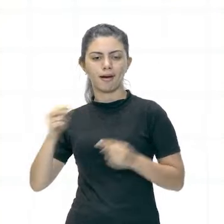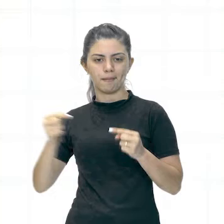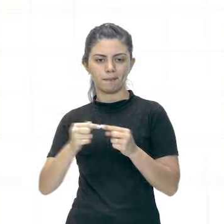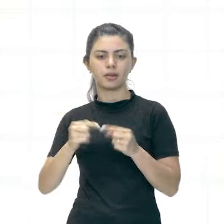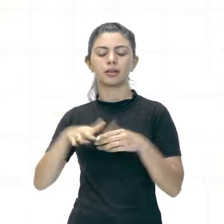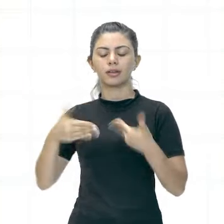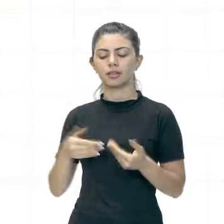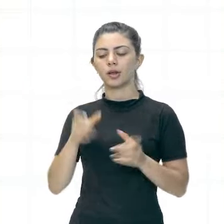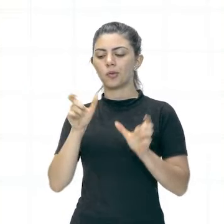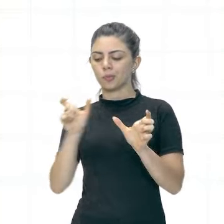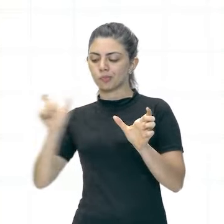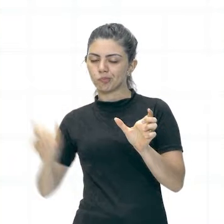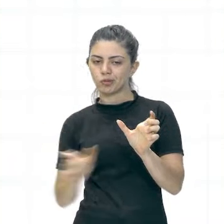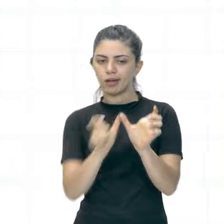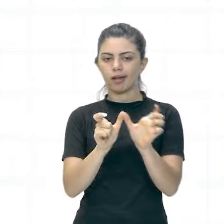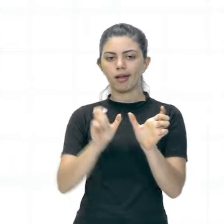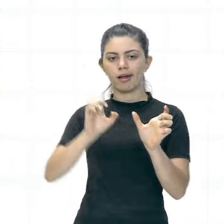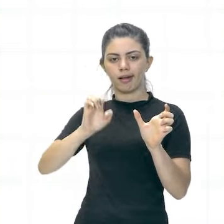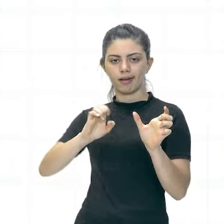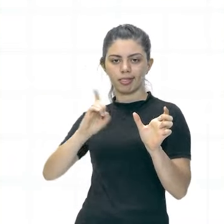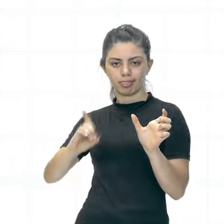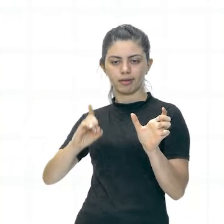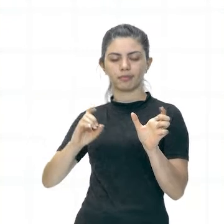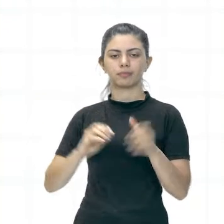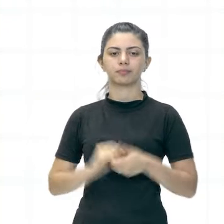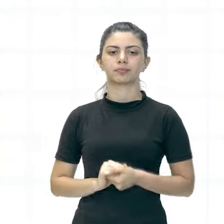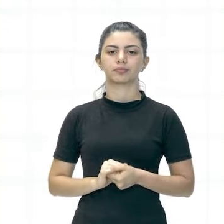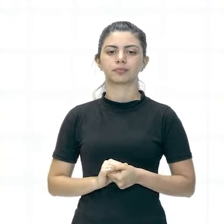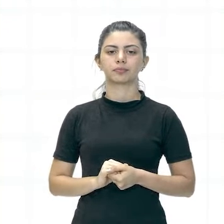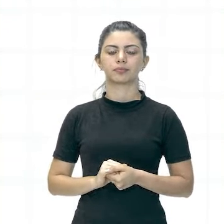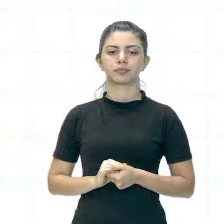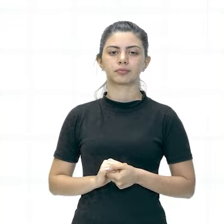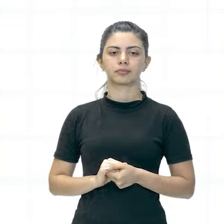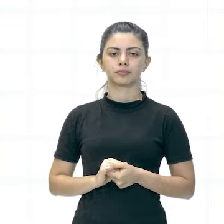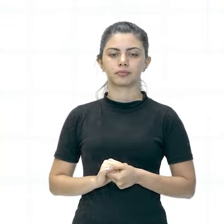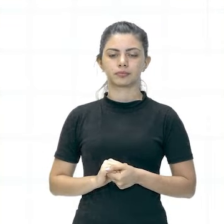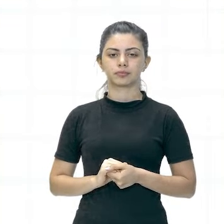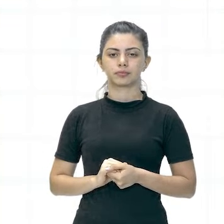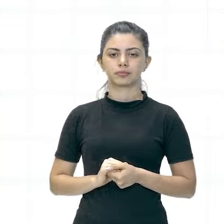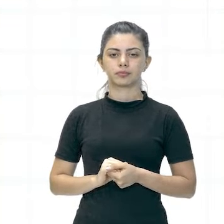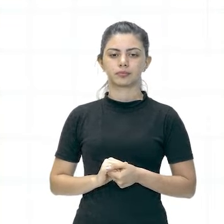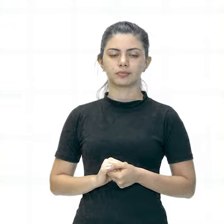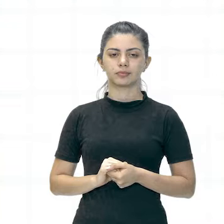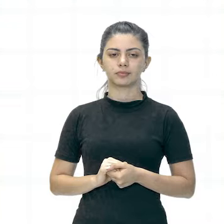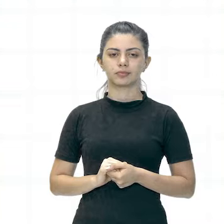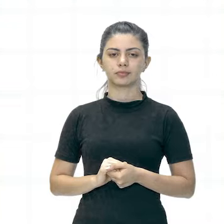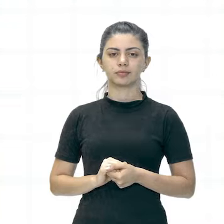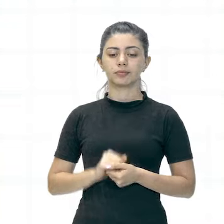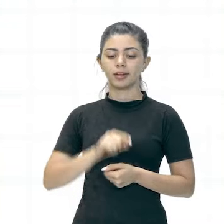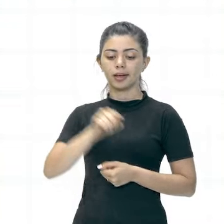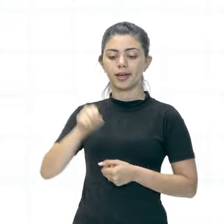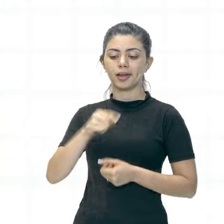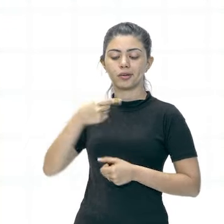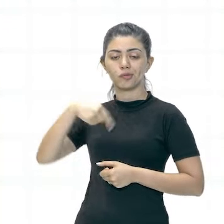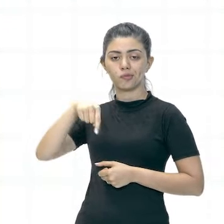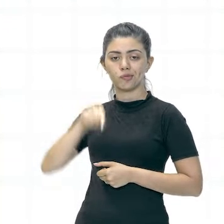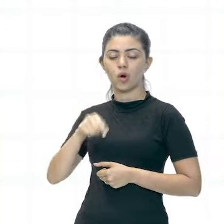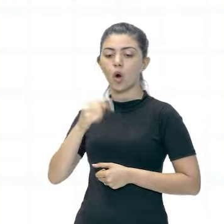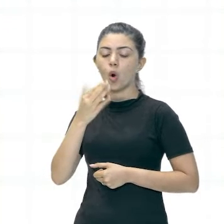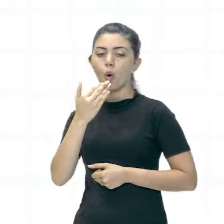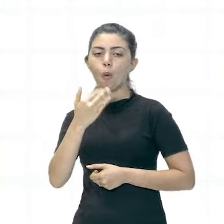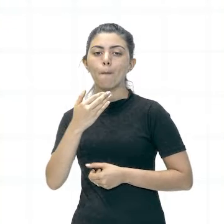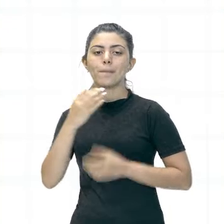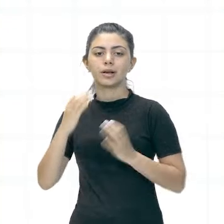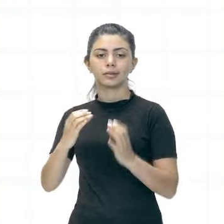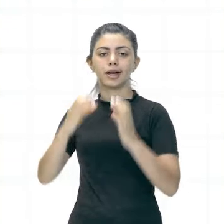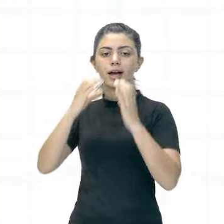só acrescento D. Eles decidiram o quê? Eat a sandwich, comer um sanduíche. But